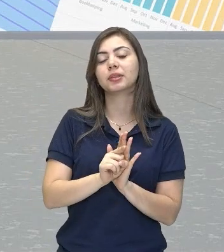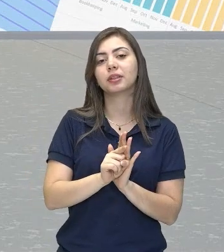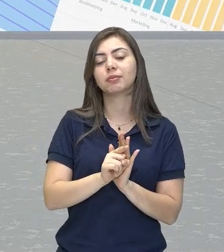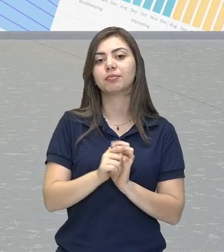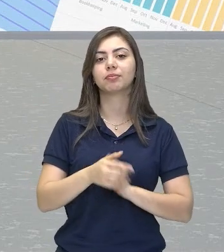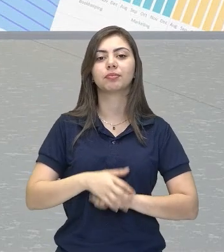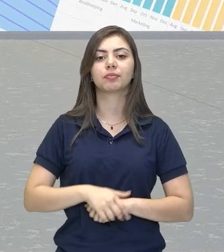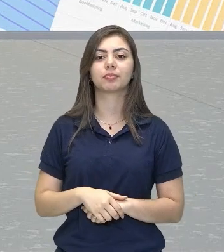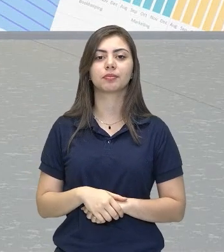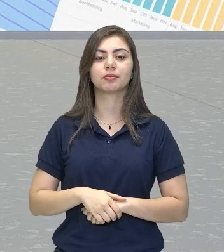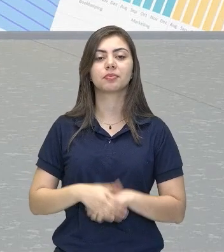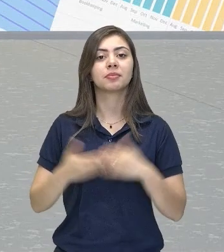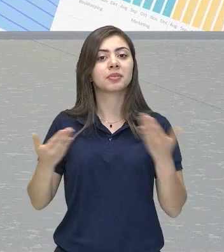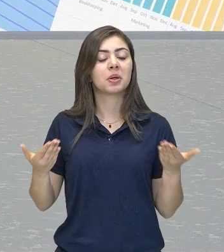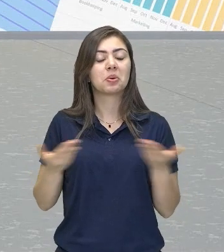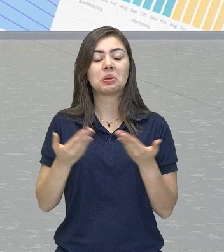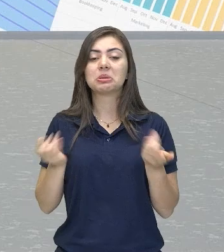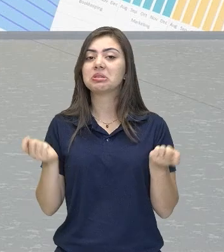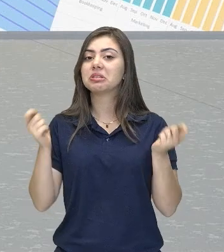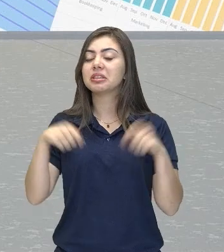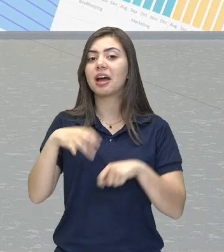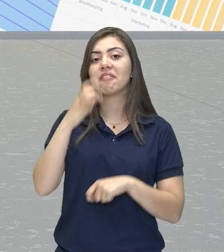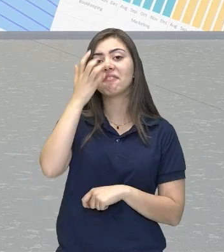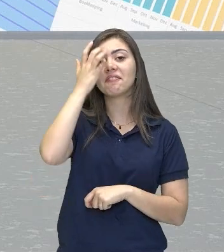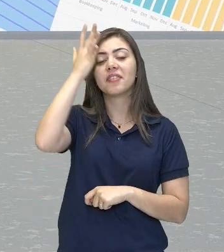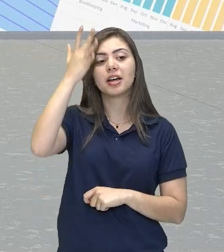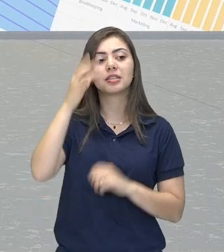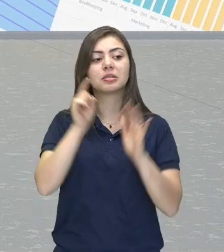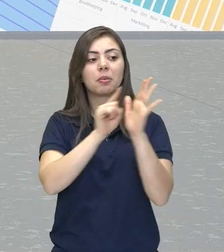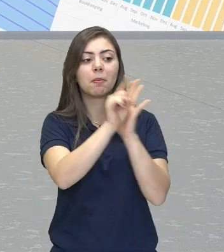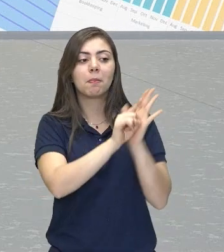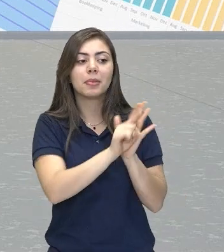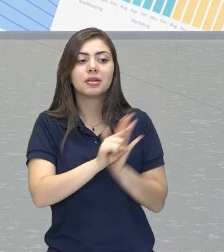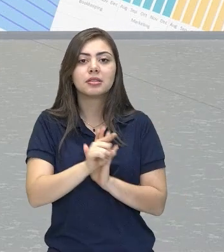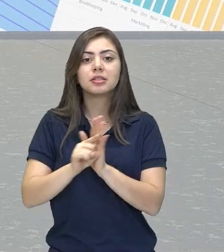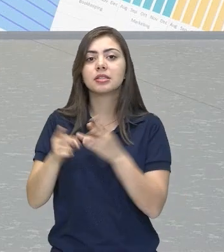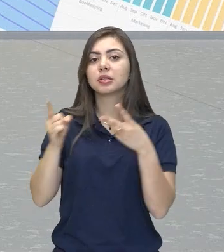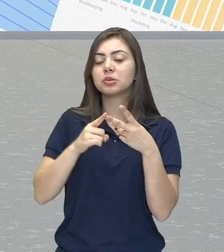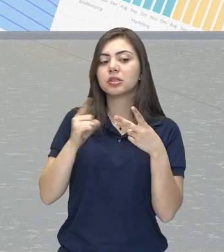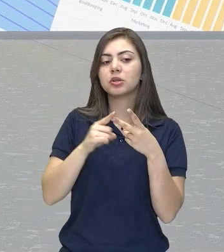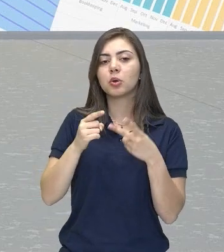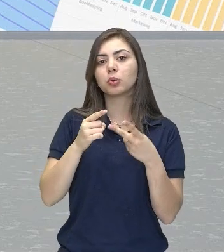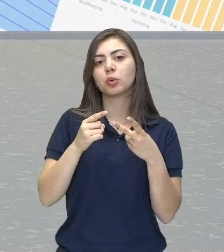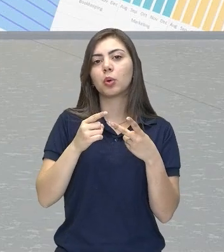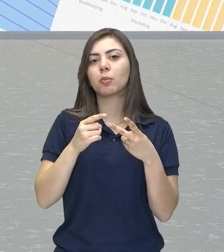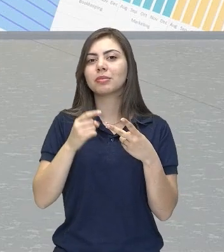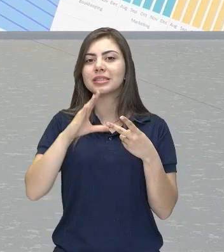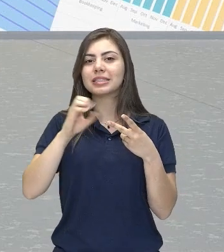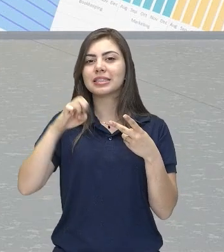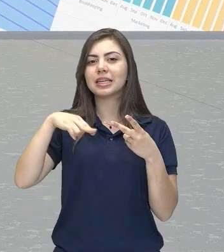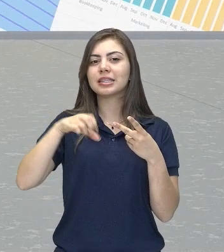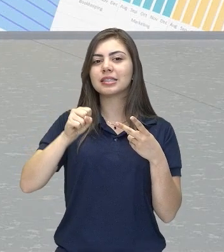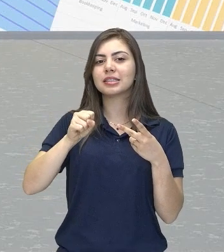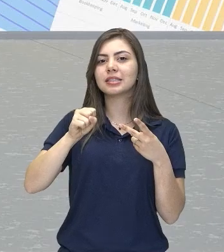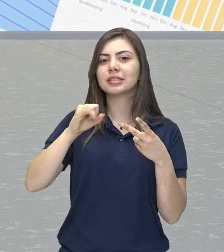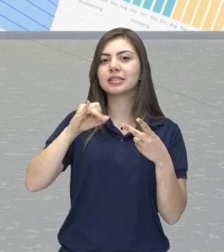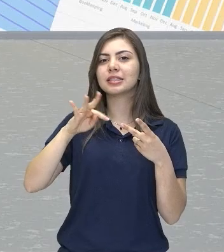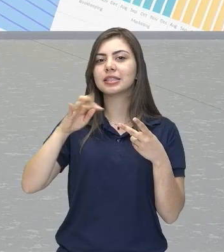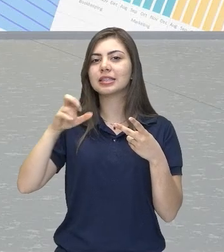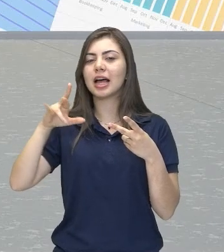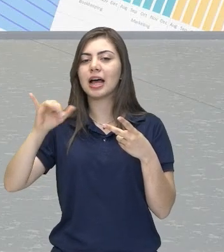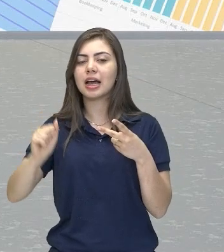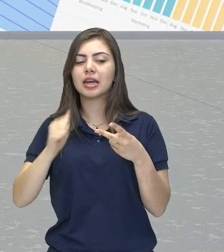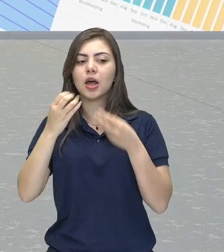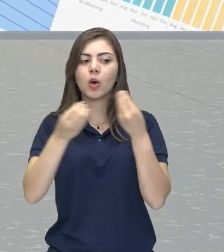de pesquisa hoje em dia pode ser feita de forma censitária, vai depender, lógico, do volume de dados, né, do alcance de